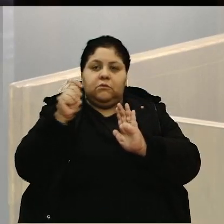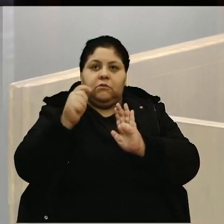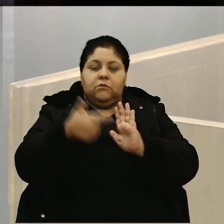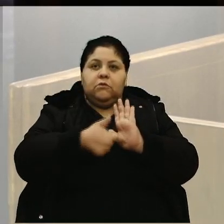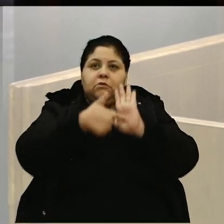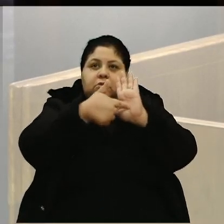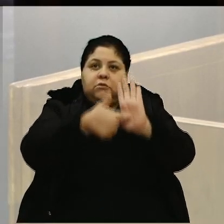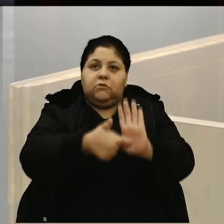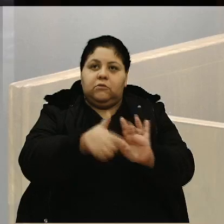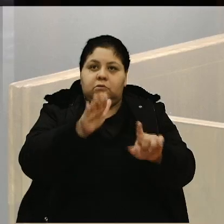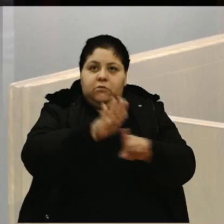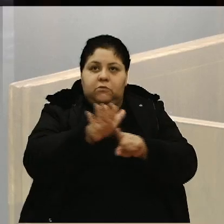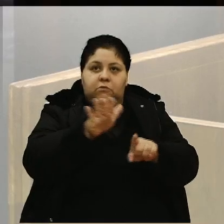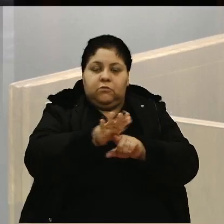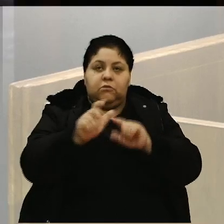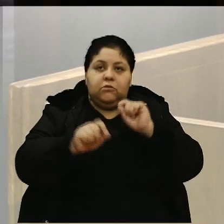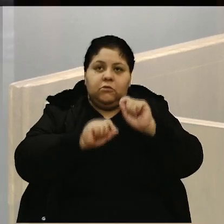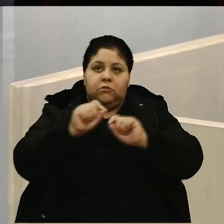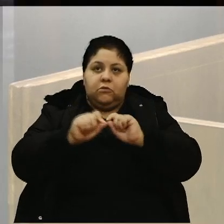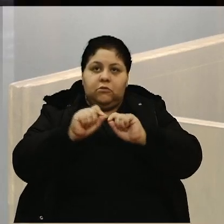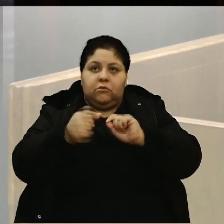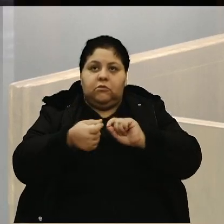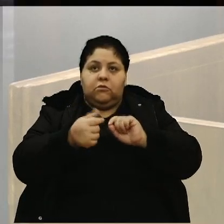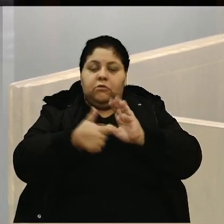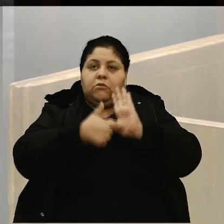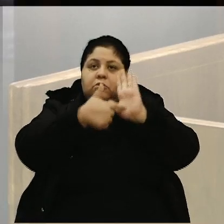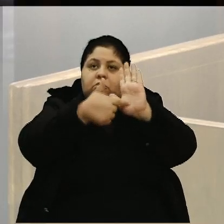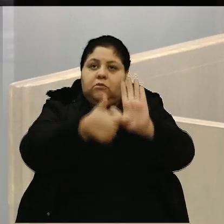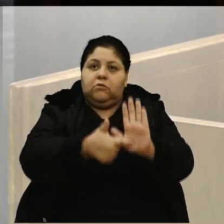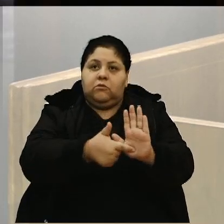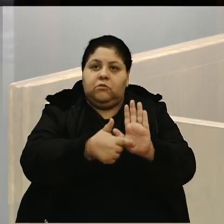nossa demanda, o que acarretou na publicação da portaria